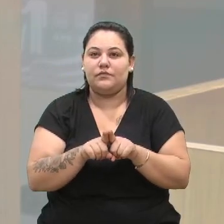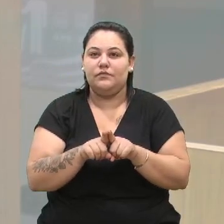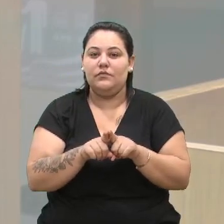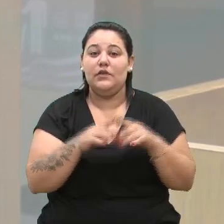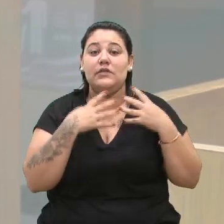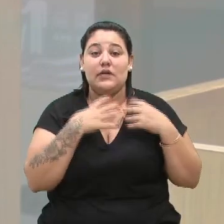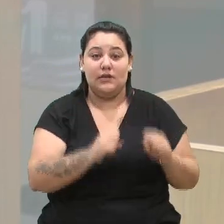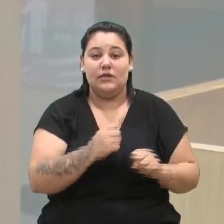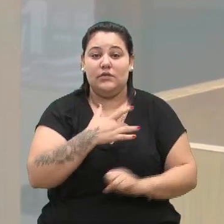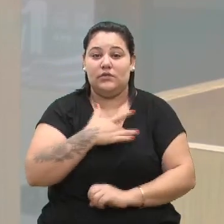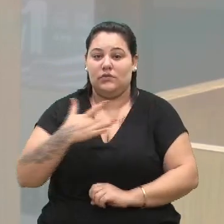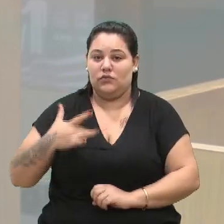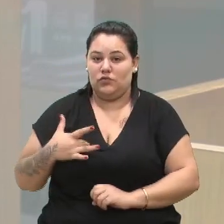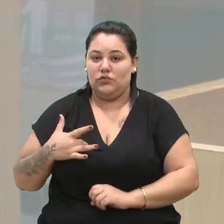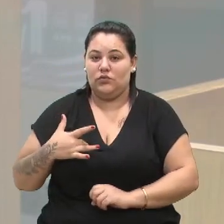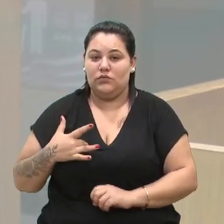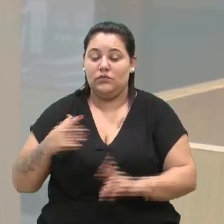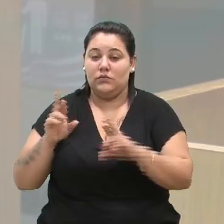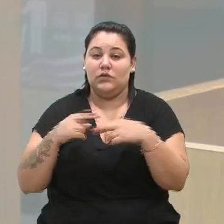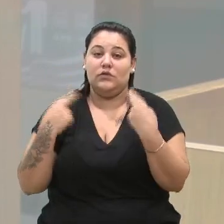da Saúde em reunião,